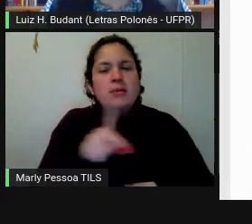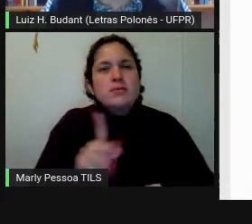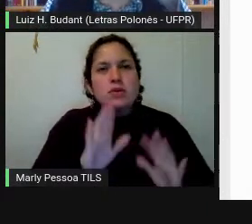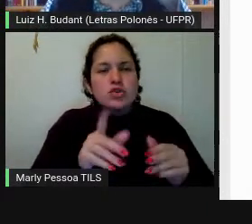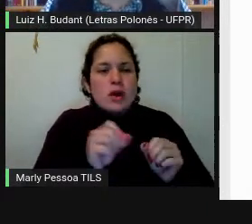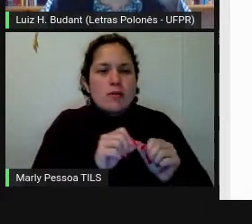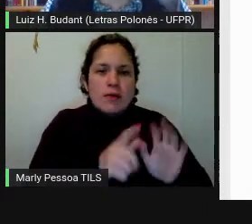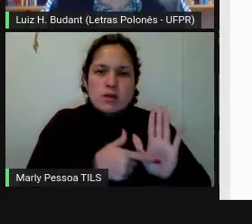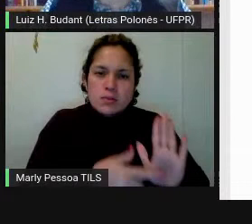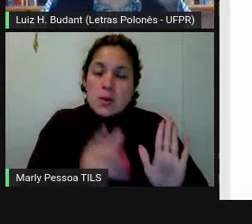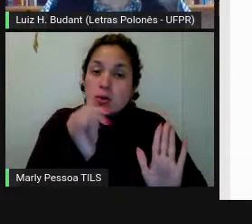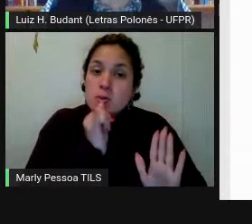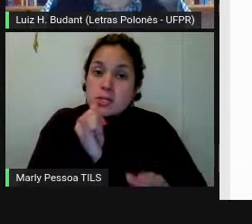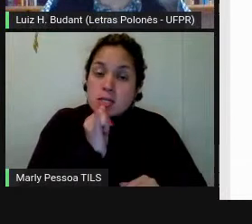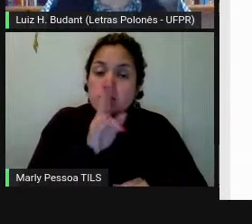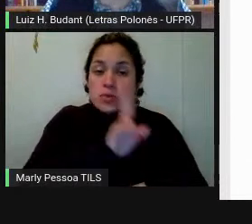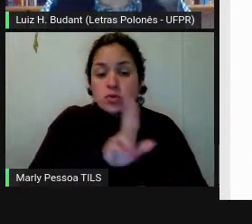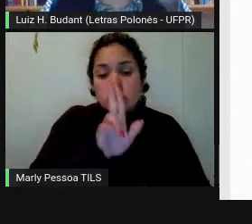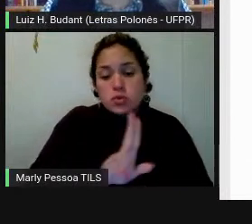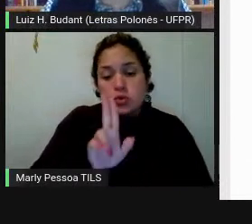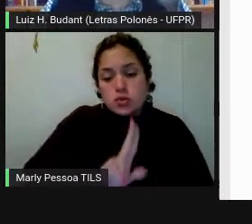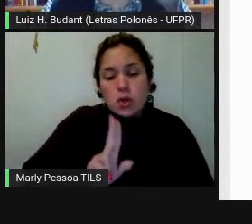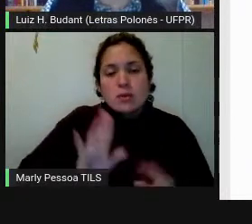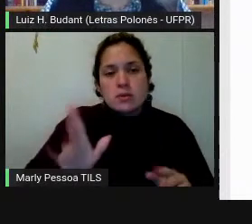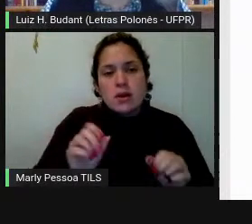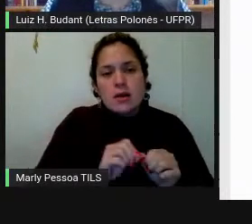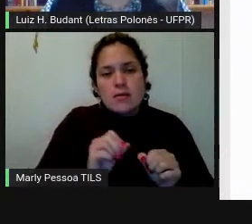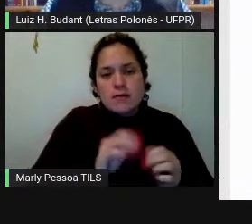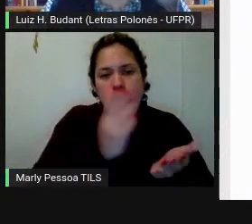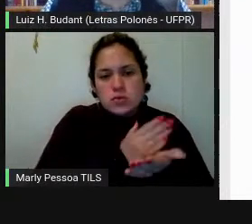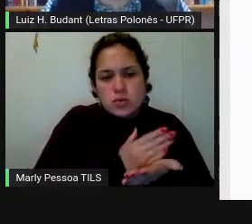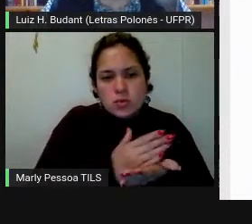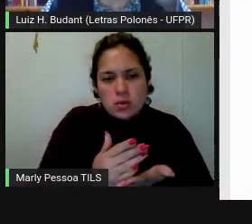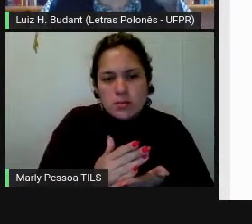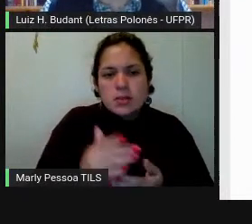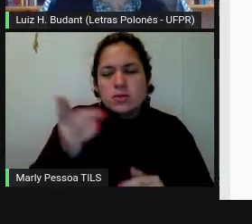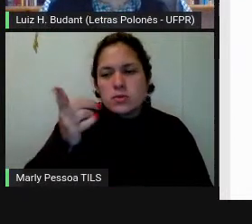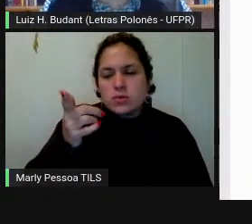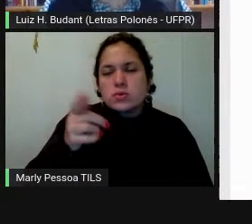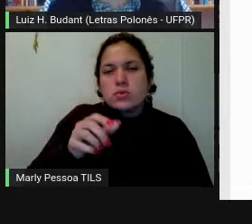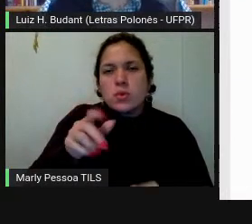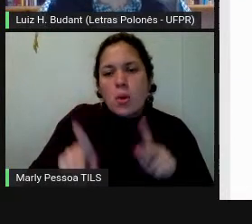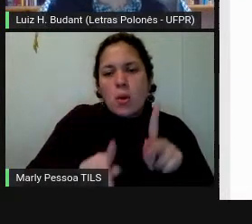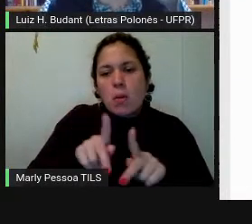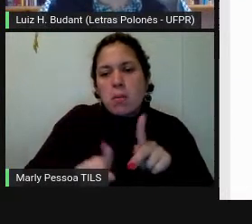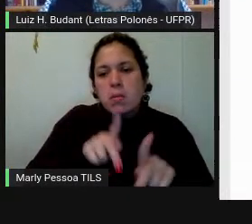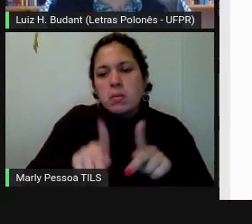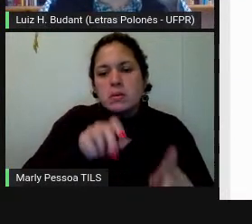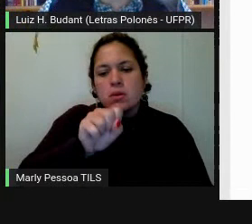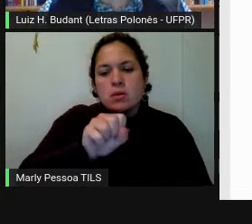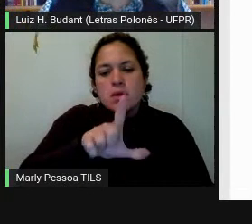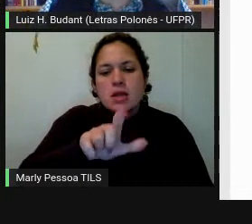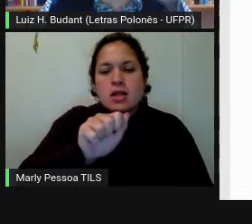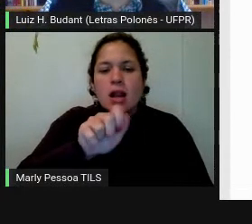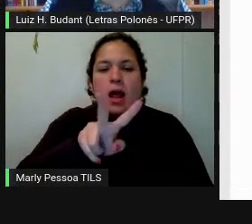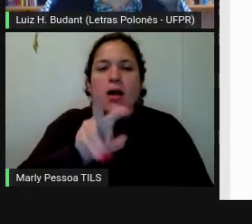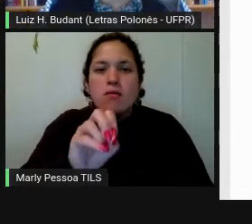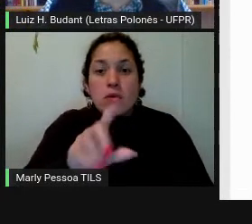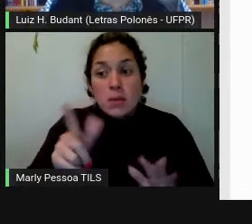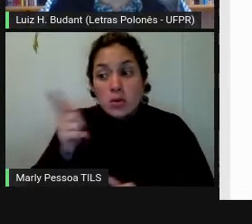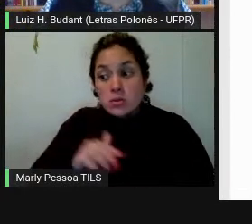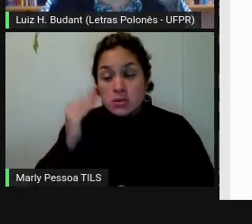exemplos desses nomes que têm a sua origem, a sua etimologia na língua proto-eslava. Ela diz também que para nós